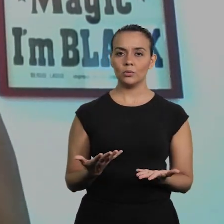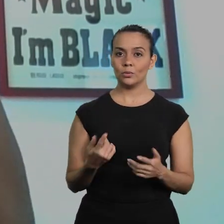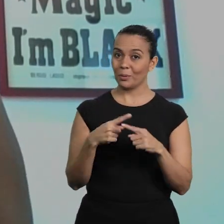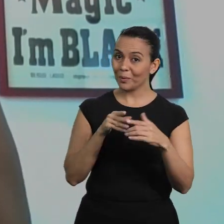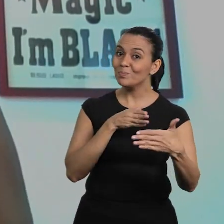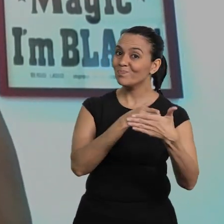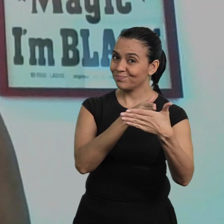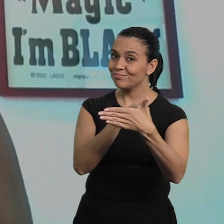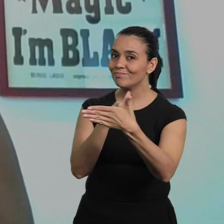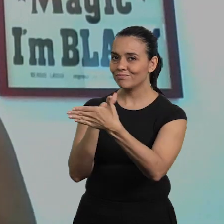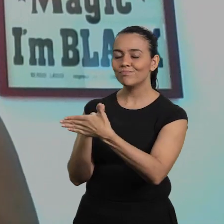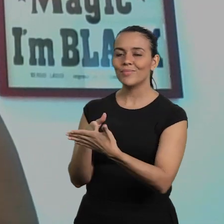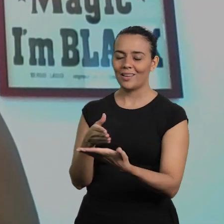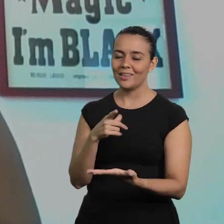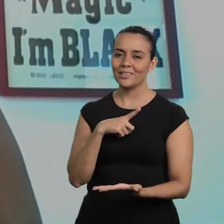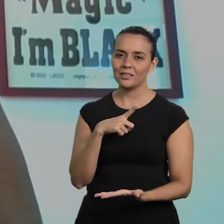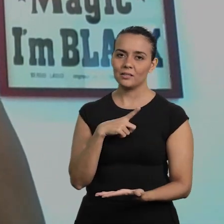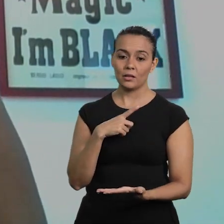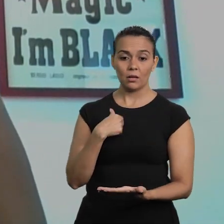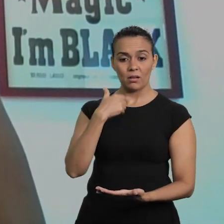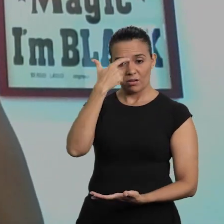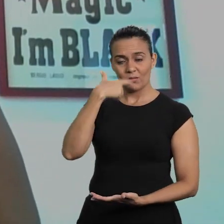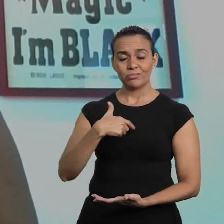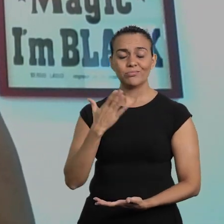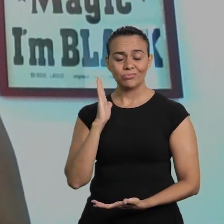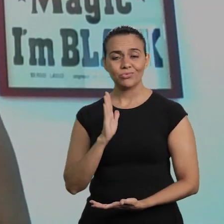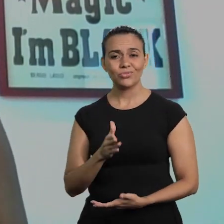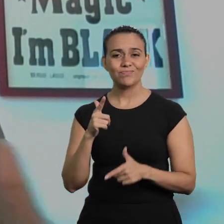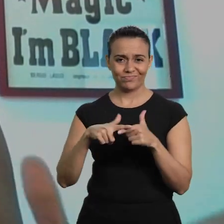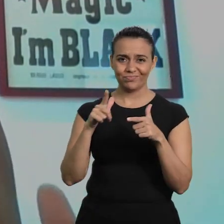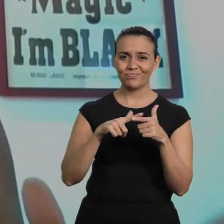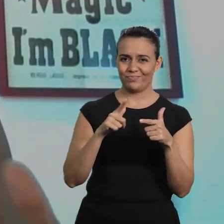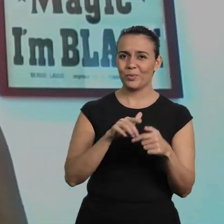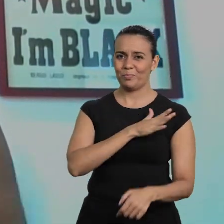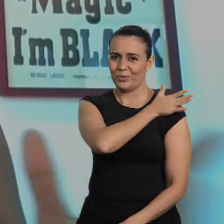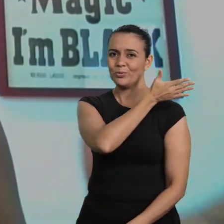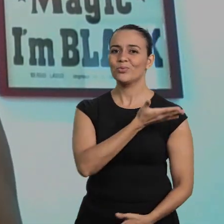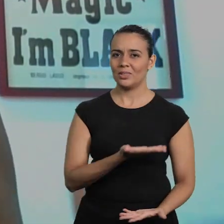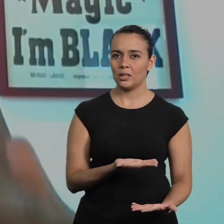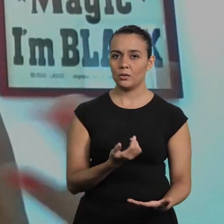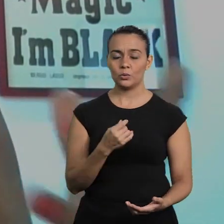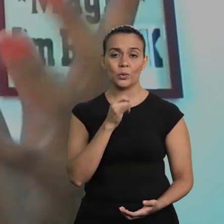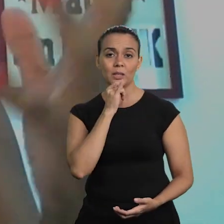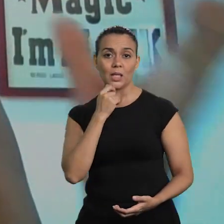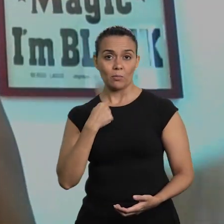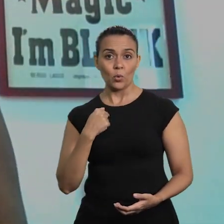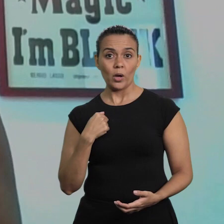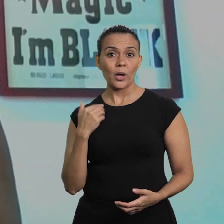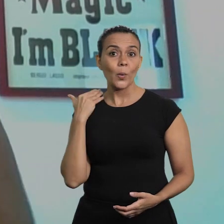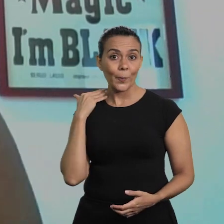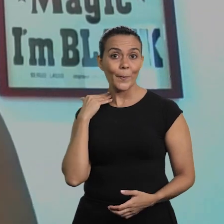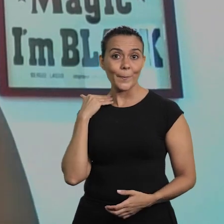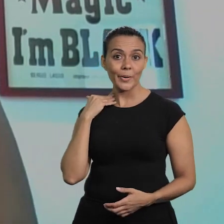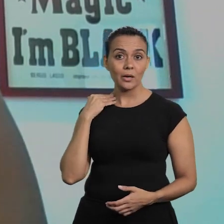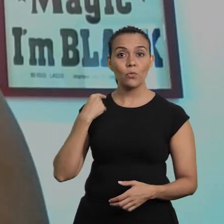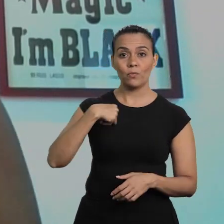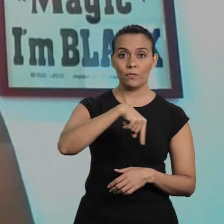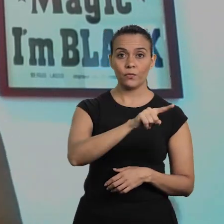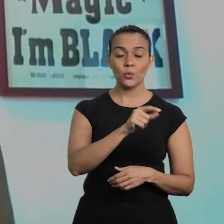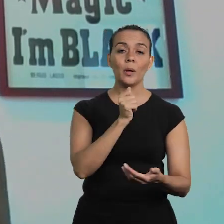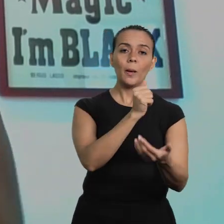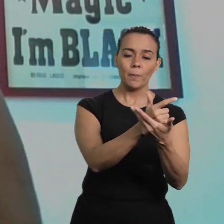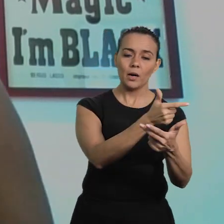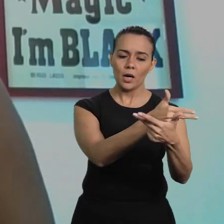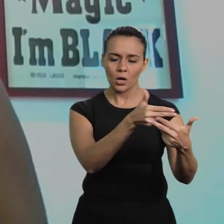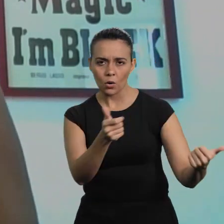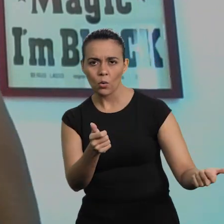de várias barreiras, né? Eu mesma já passei por muitos contextos, por exemplo, ir a um banco fazer qualquer situação corriqueira de pagar conta,